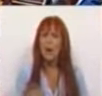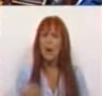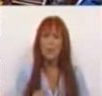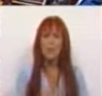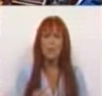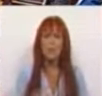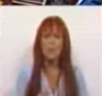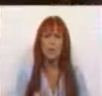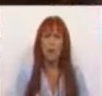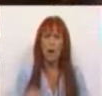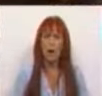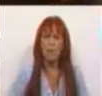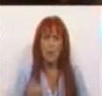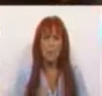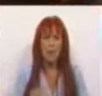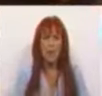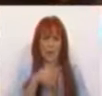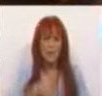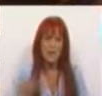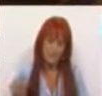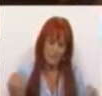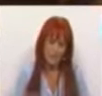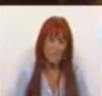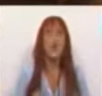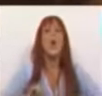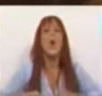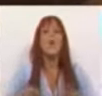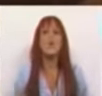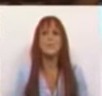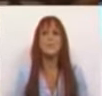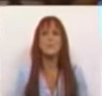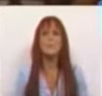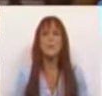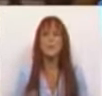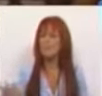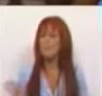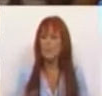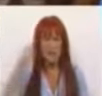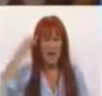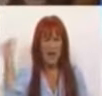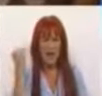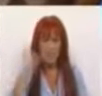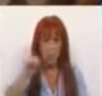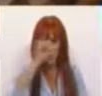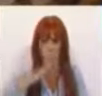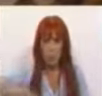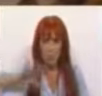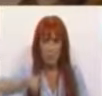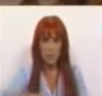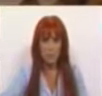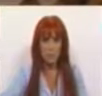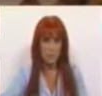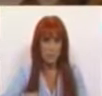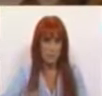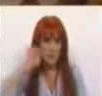justas razões que lhes assistem. Efetivamente, trata-se da ocorrência de crimes ambientais que